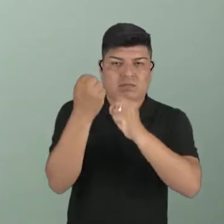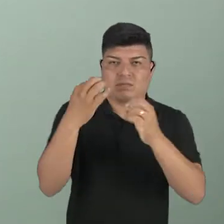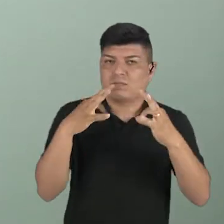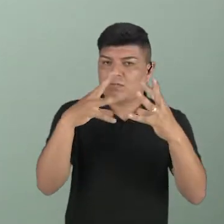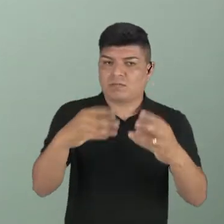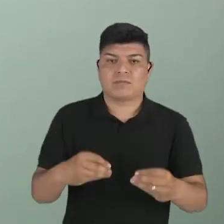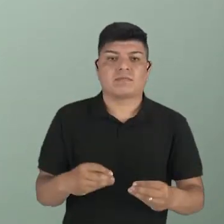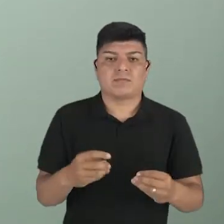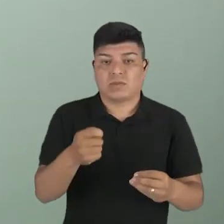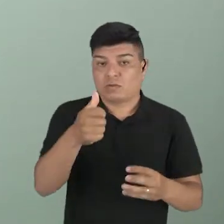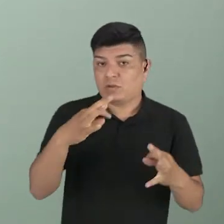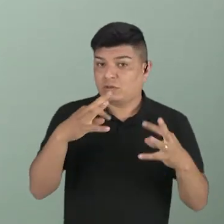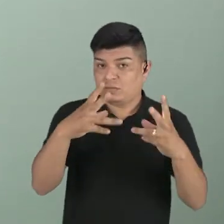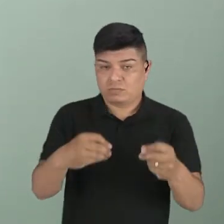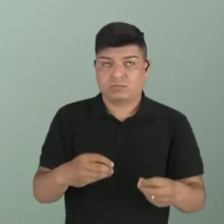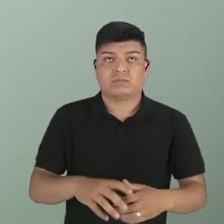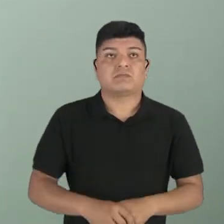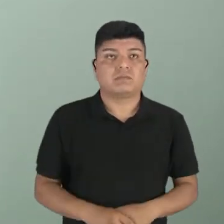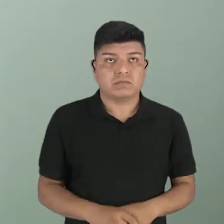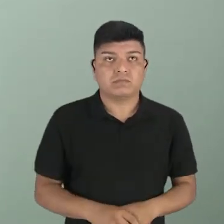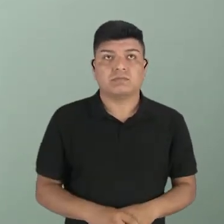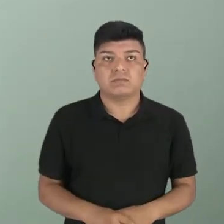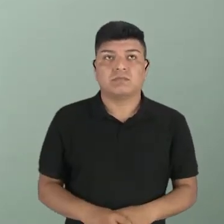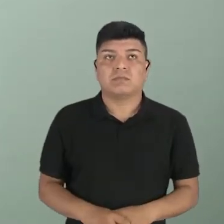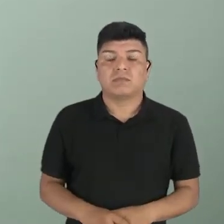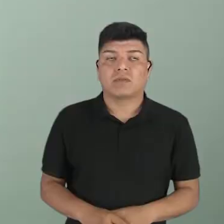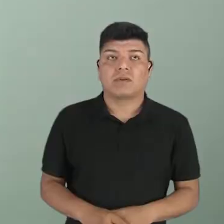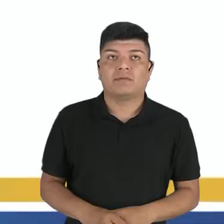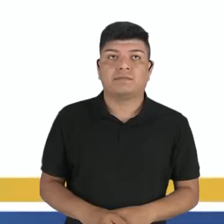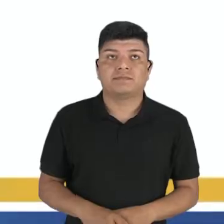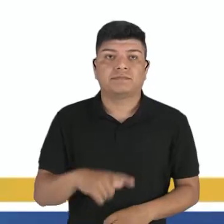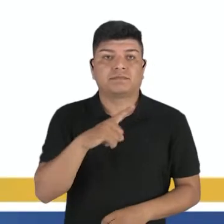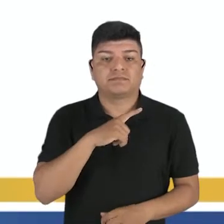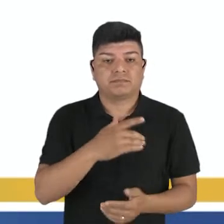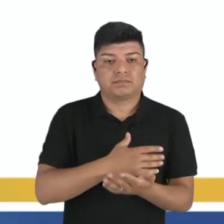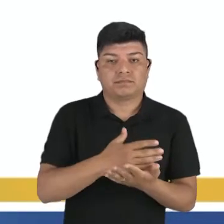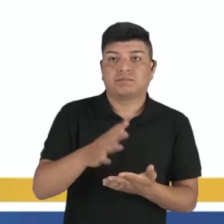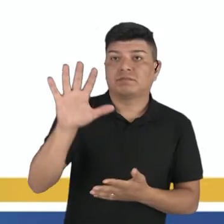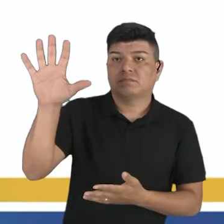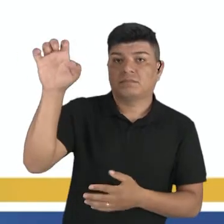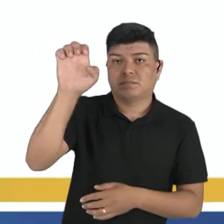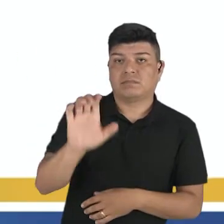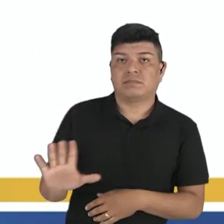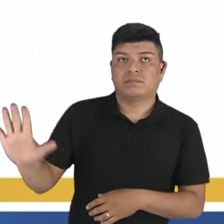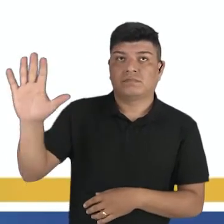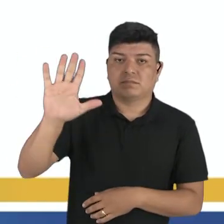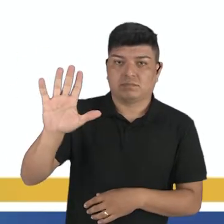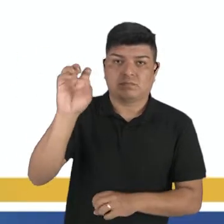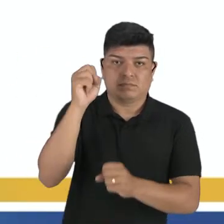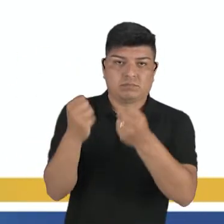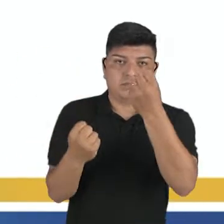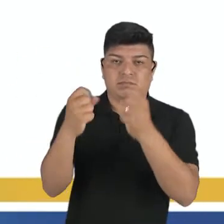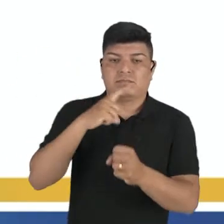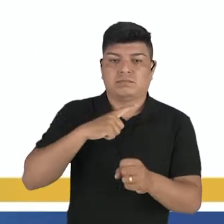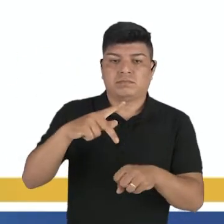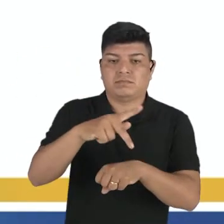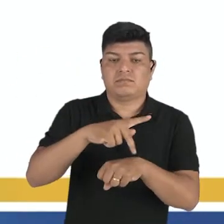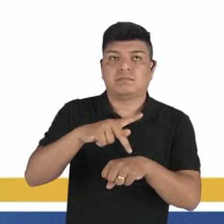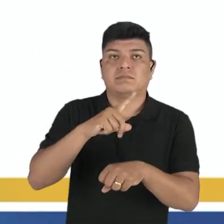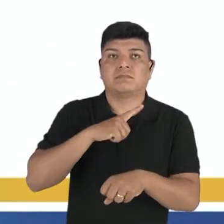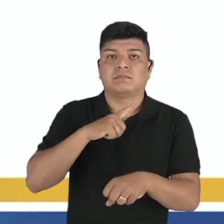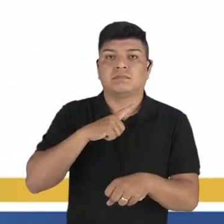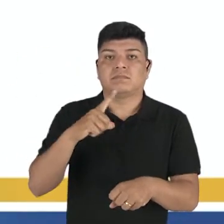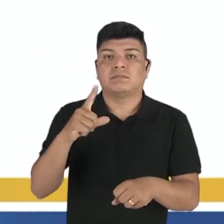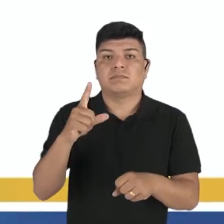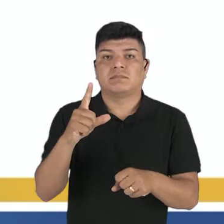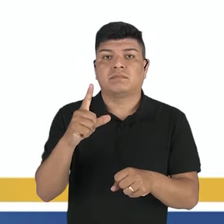totalmente industrializado, quase todos eles. Mas mesmo assim, tendo começado lá na Europa a industrialização, teve alguns países que